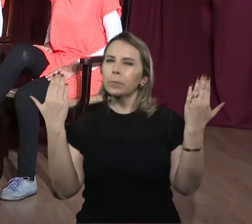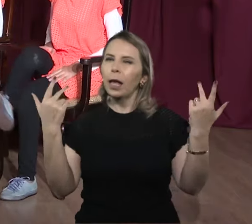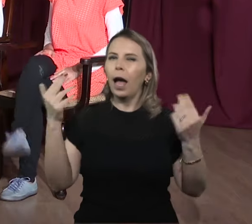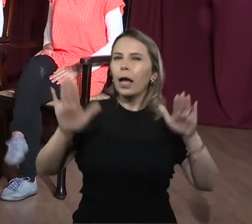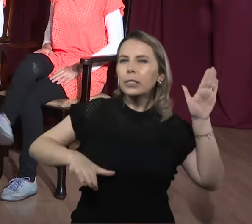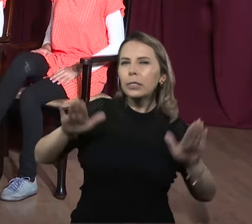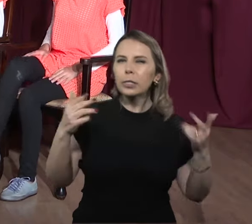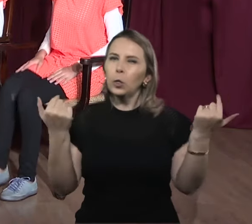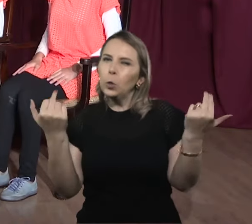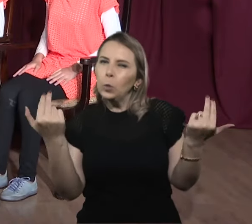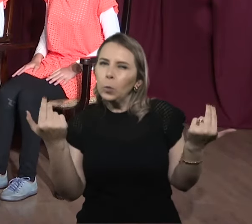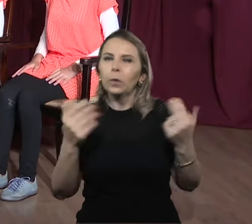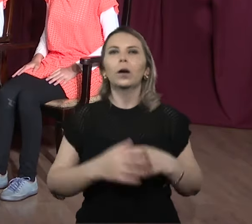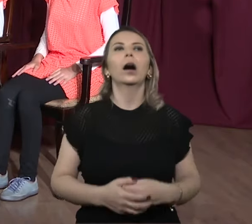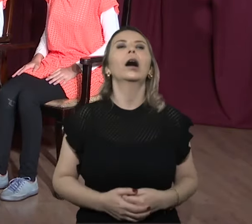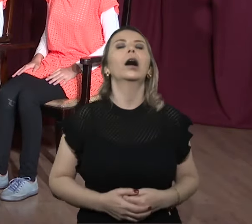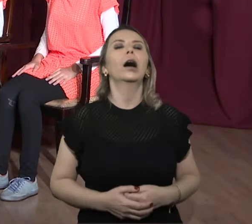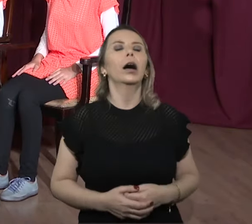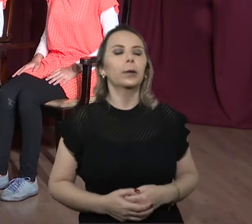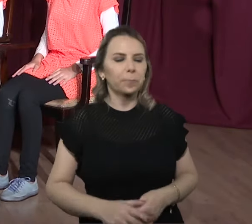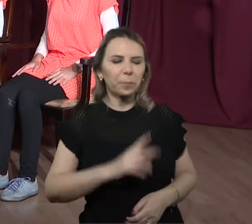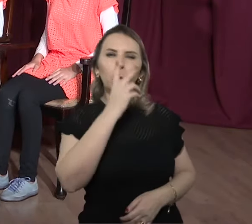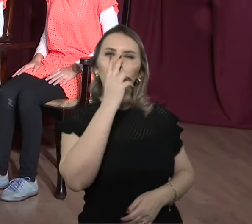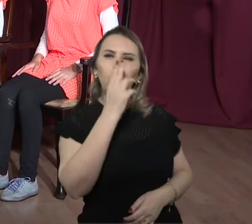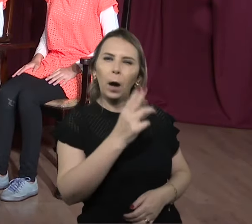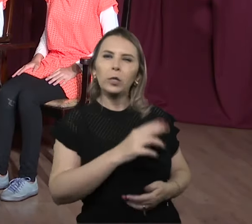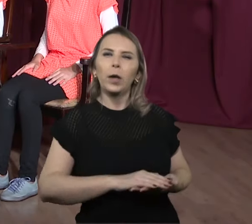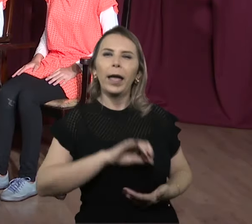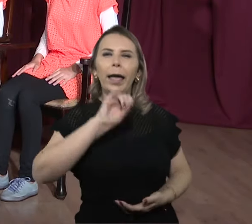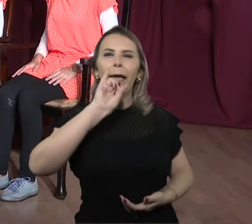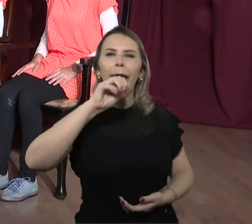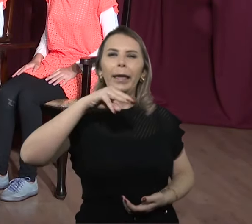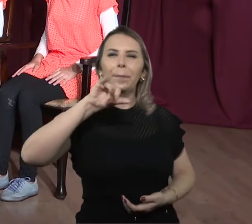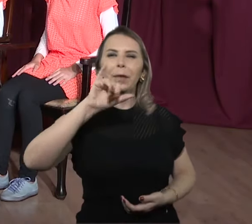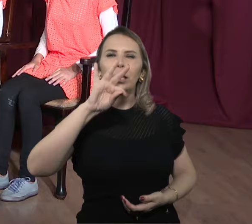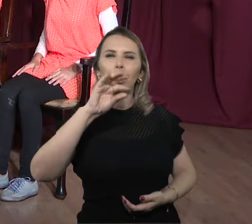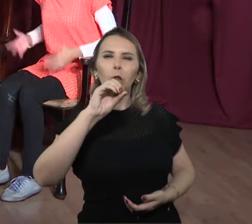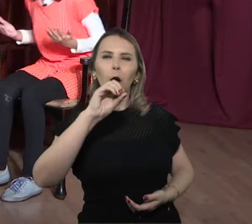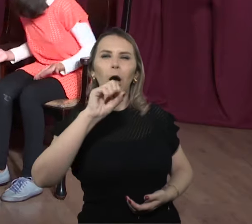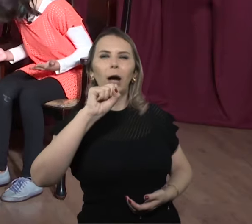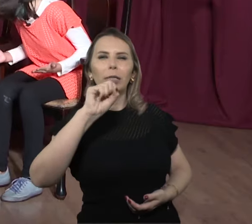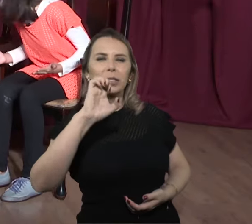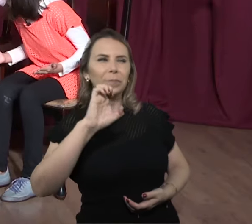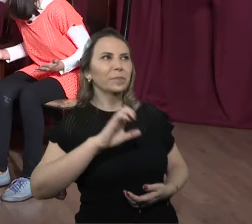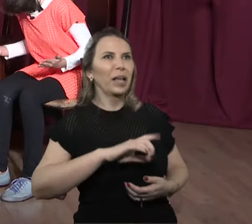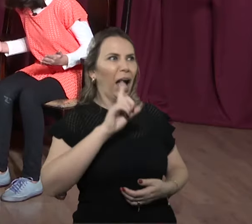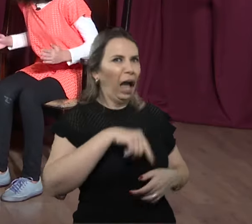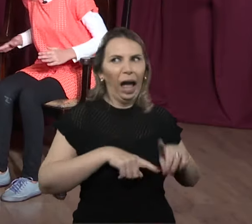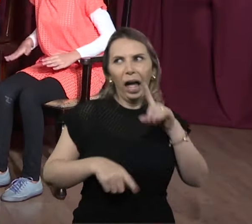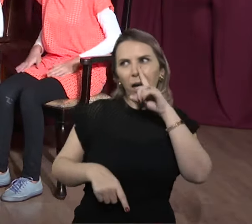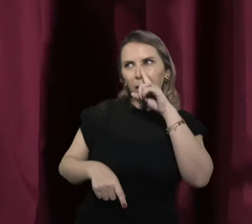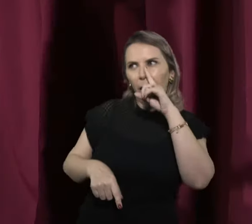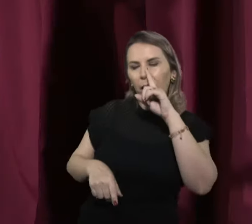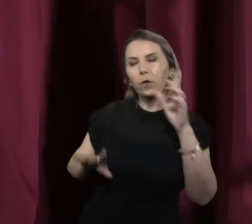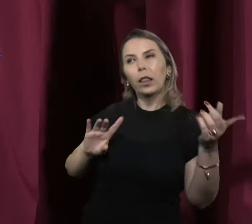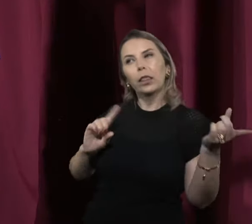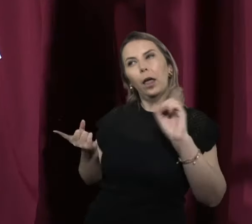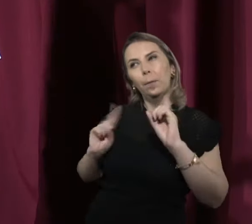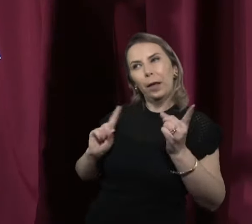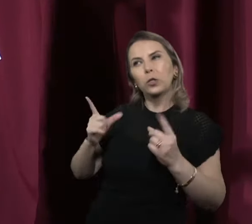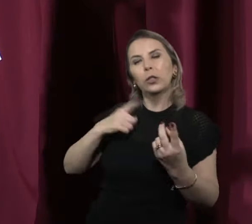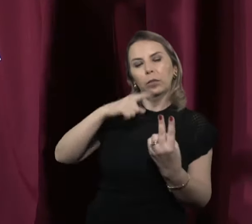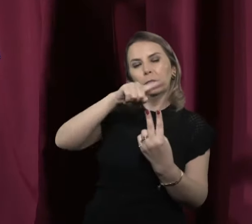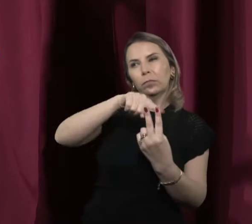espelhado, às vezes ela faz igualzinho. Eu acho que isso é um caso de mitose. Isso é grave, doutor? Depende,